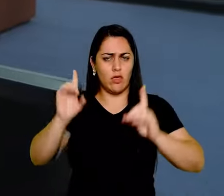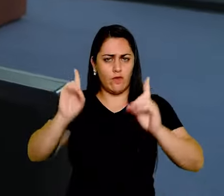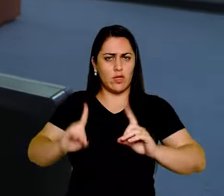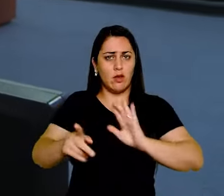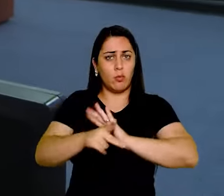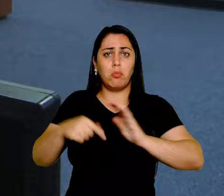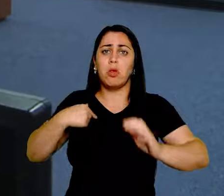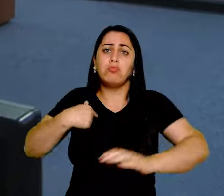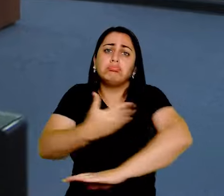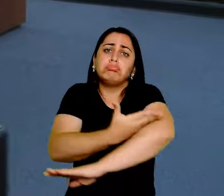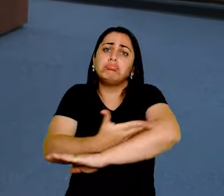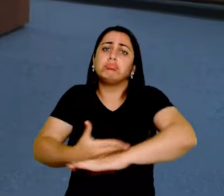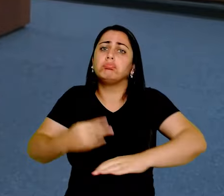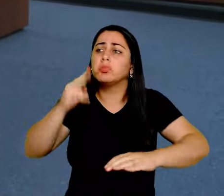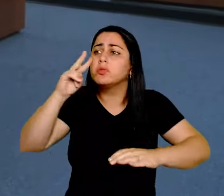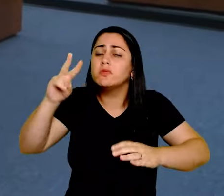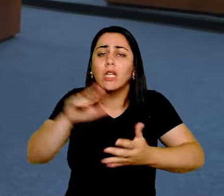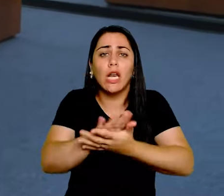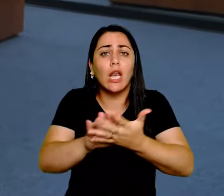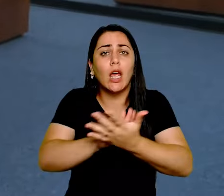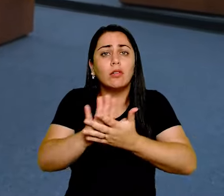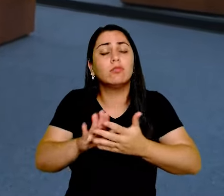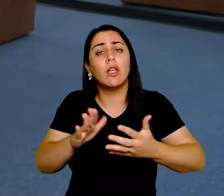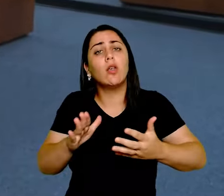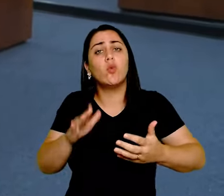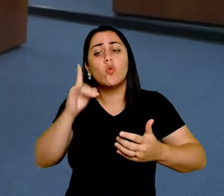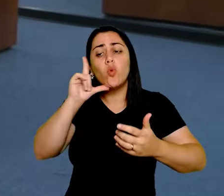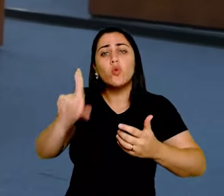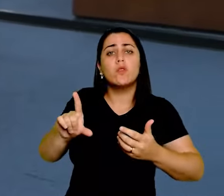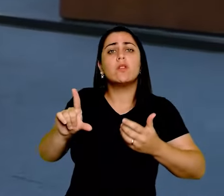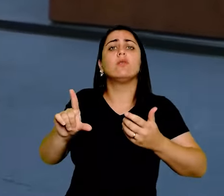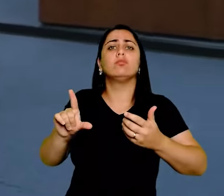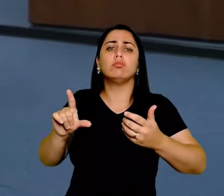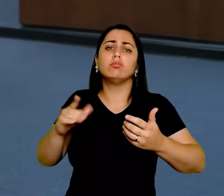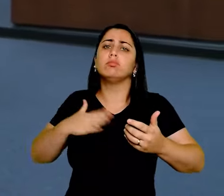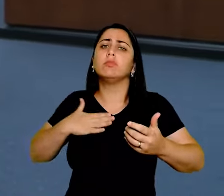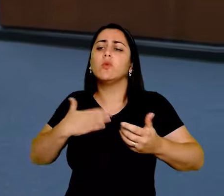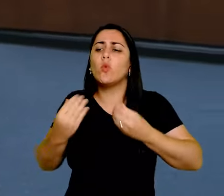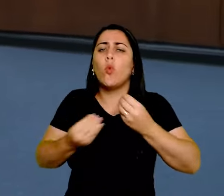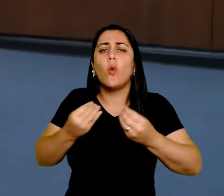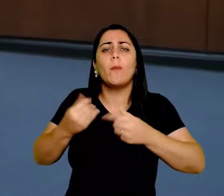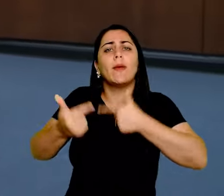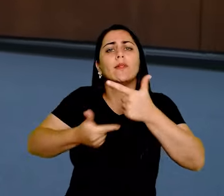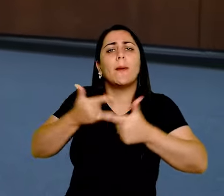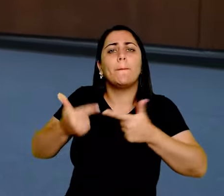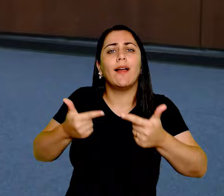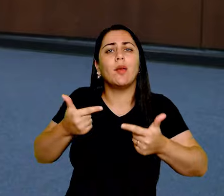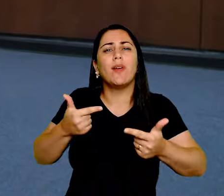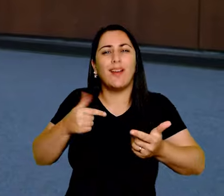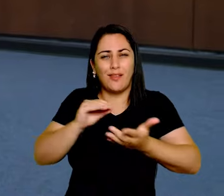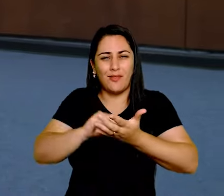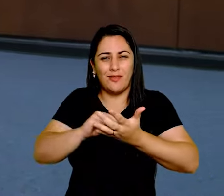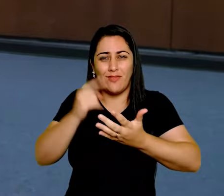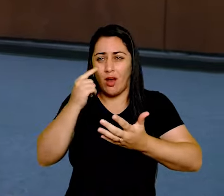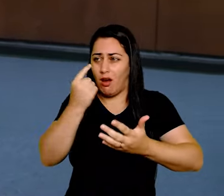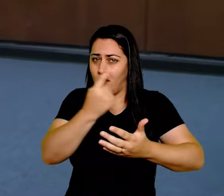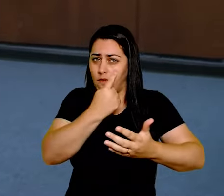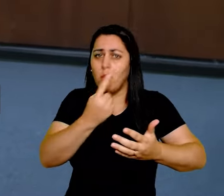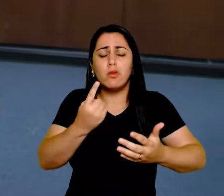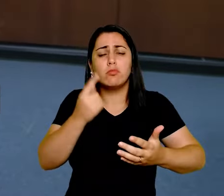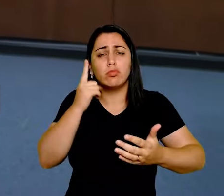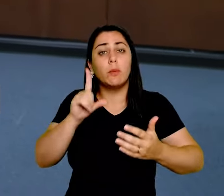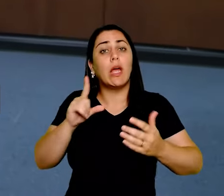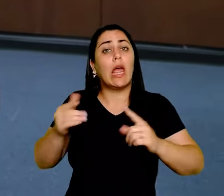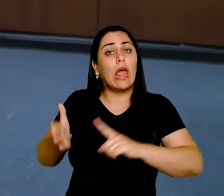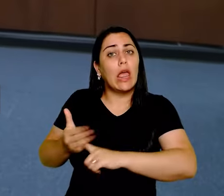eu estou habituado a não ver, eu tenho soluções, né, para contornar essa necessidade da visão.